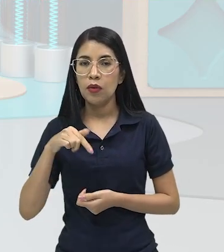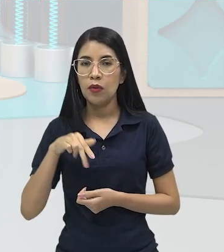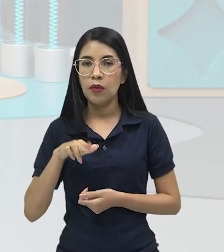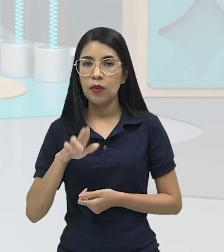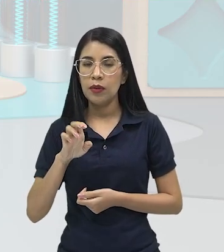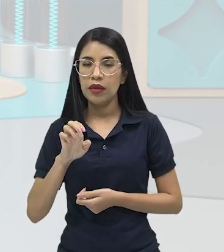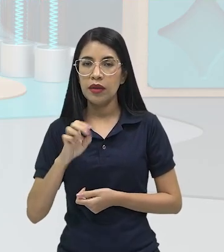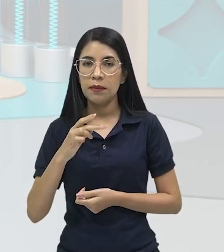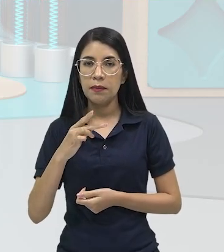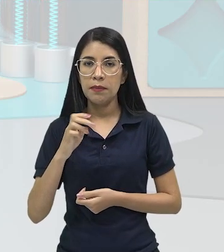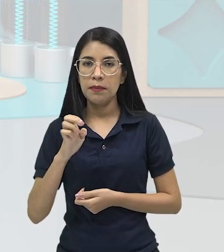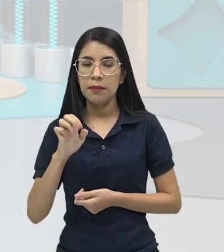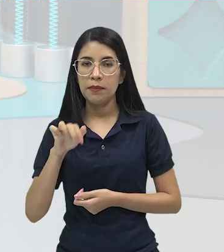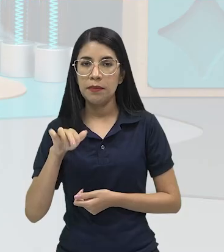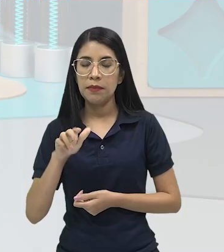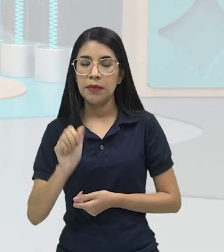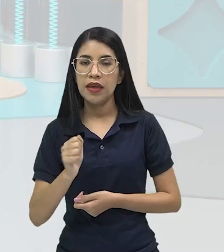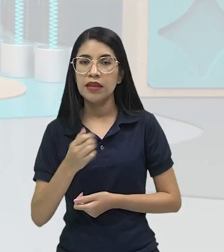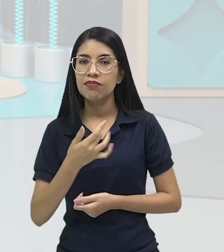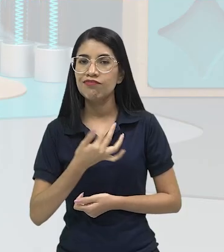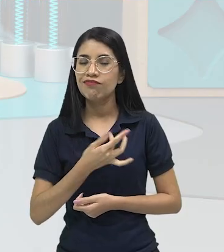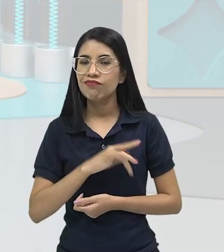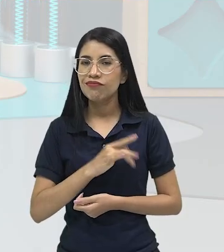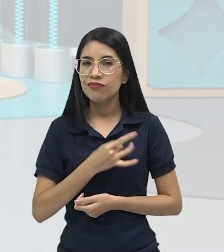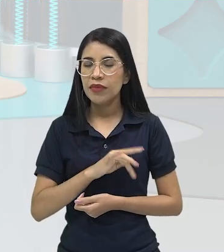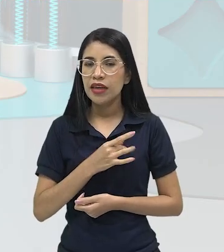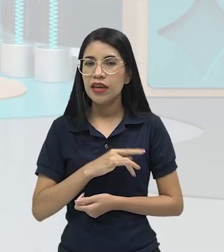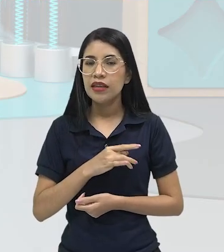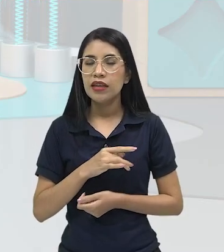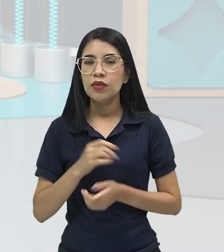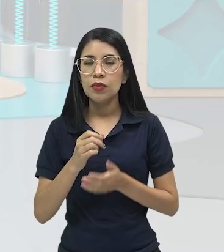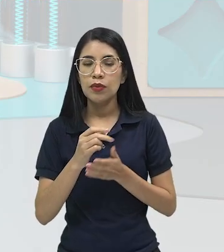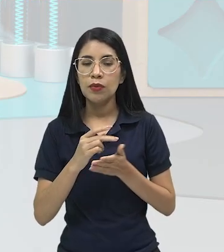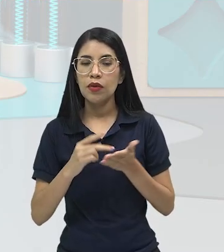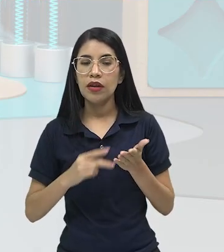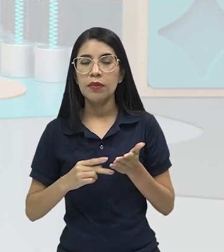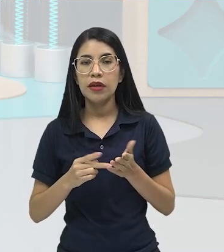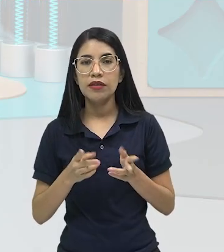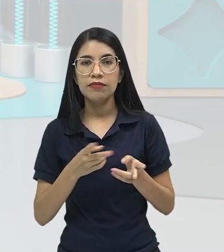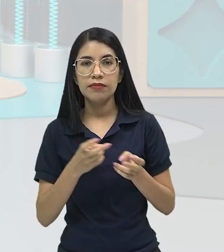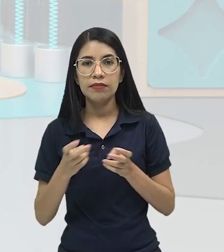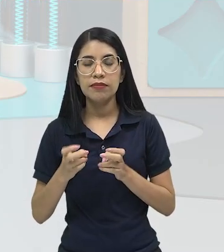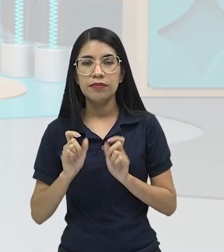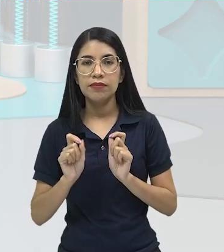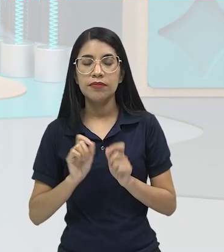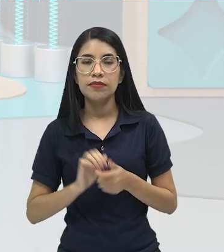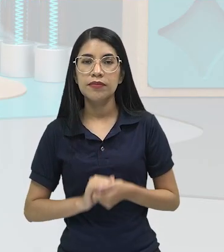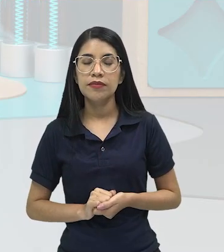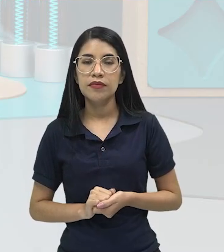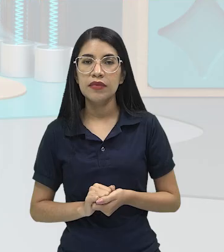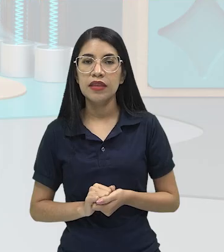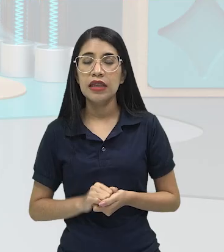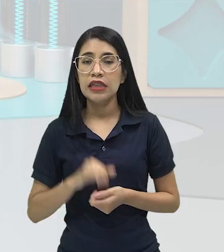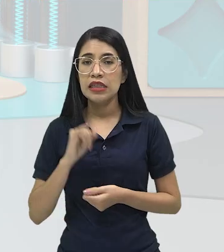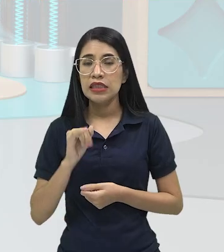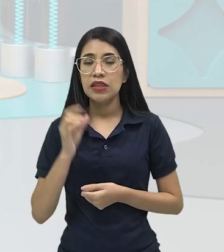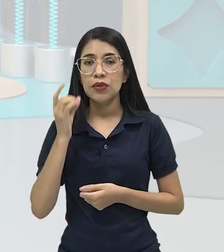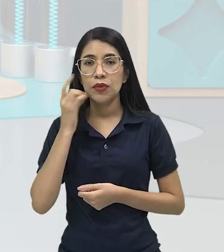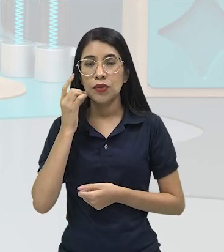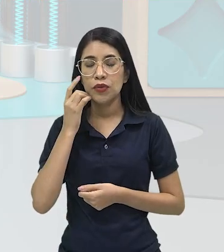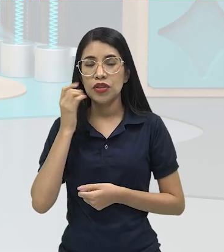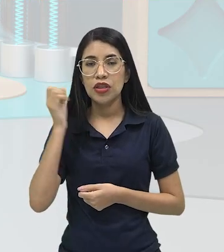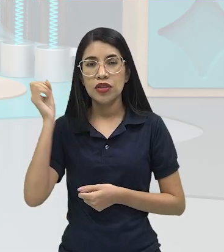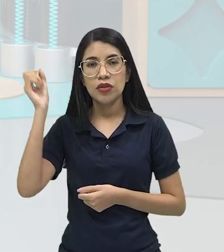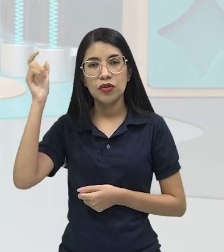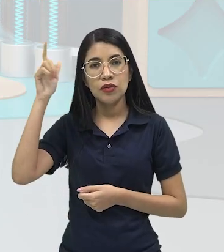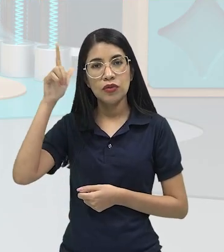é uma expressão que está colocada lá no poema que a gente viu, né, de Oswald de Andrade. Fosse uma manhã de sol, o